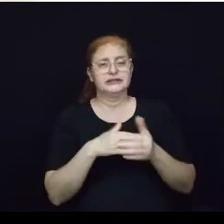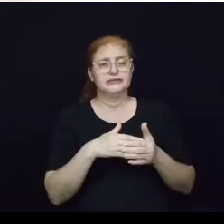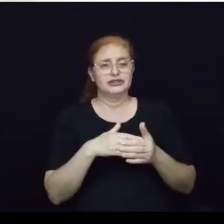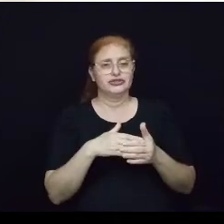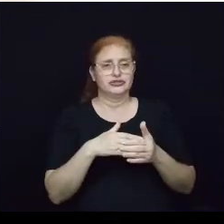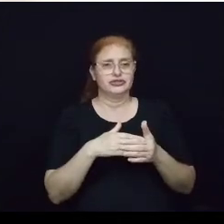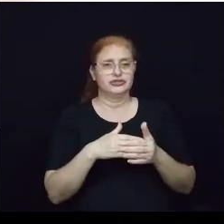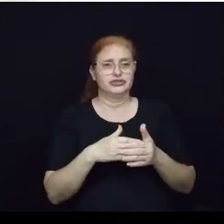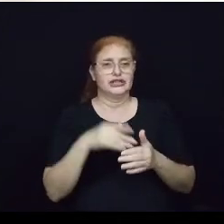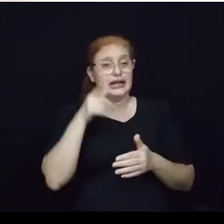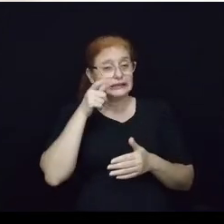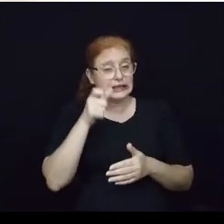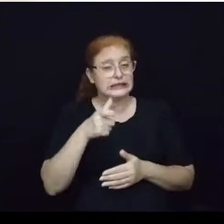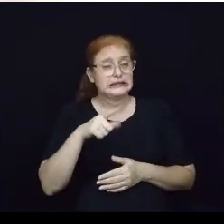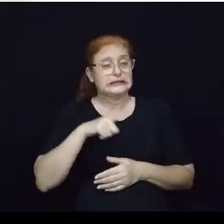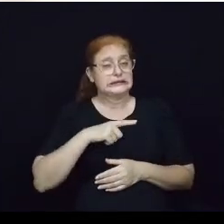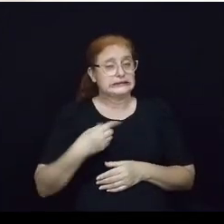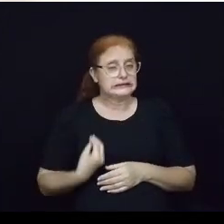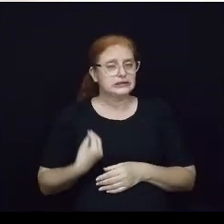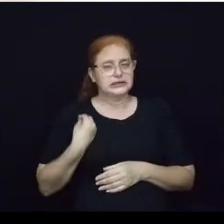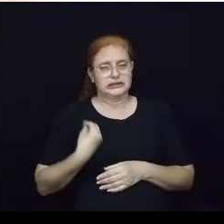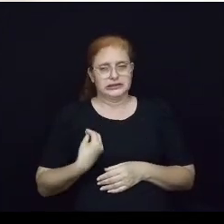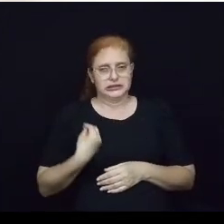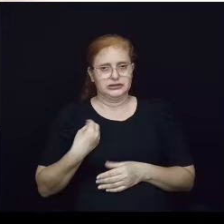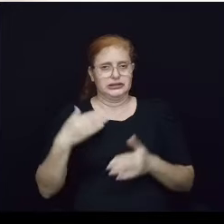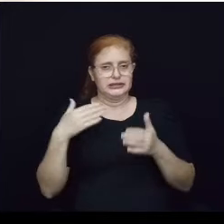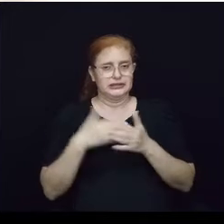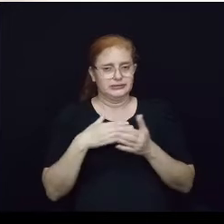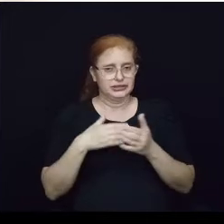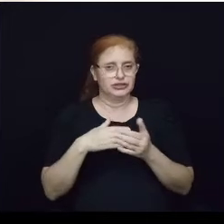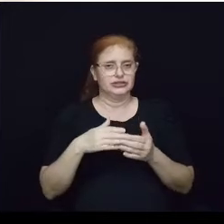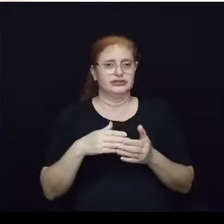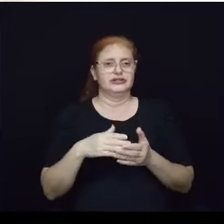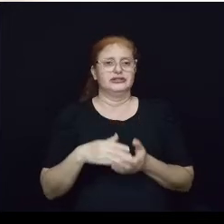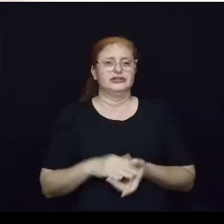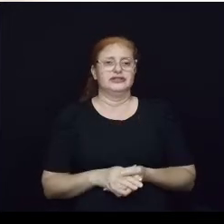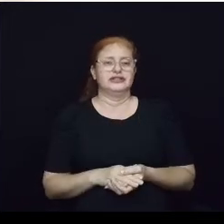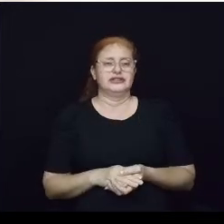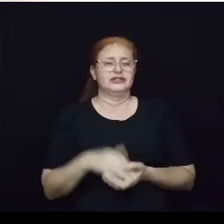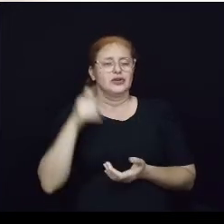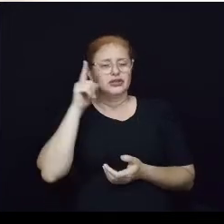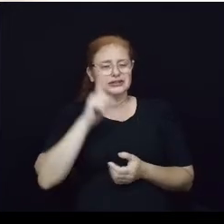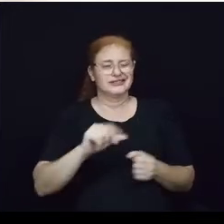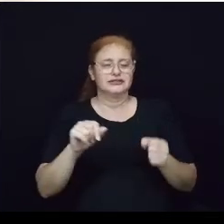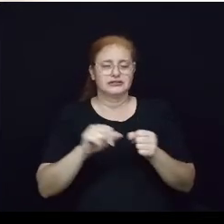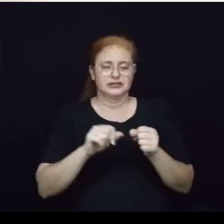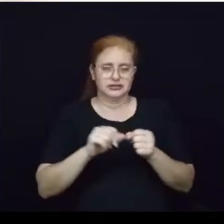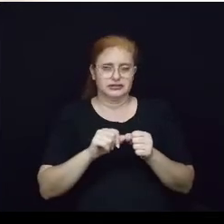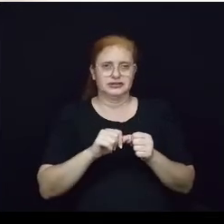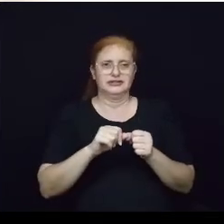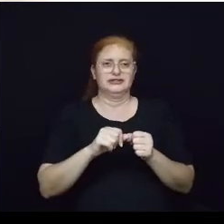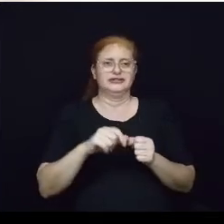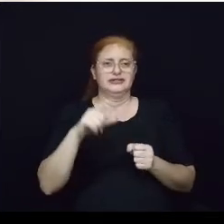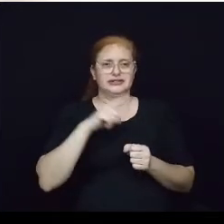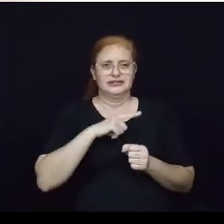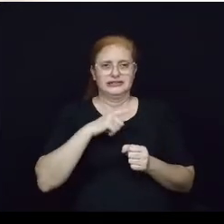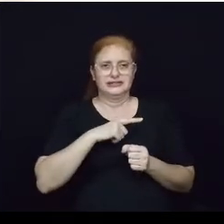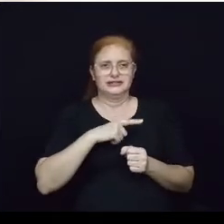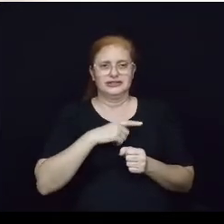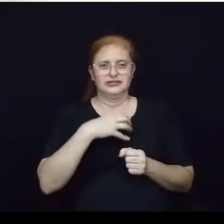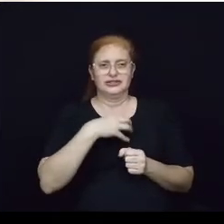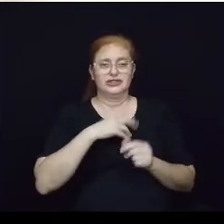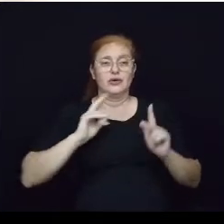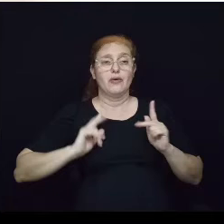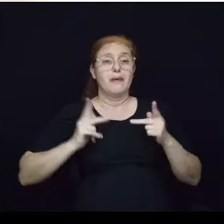interesse fique vivo, né? Então, esse é o limite. Que seja factível. Tem uma dimensão humana nisso, né? Não